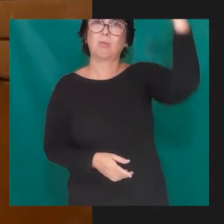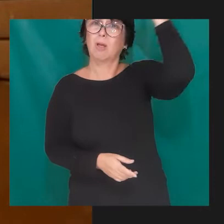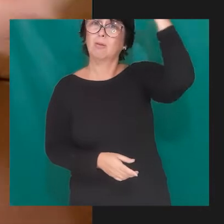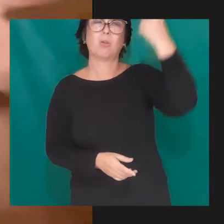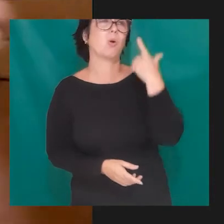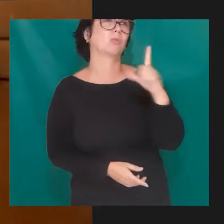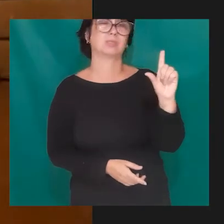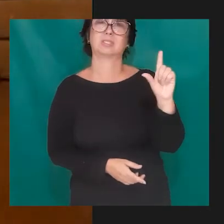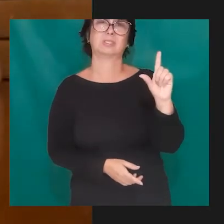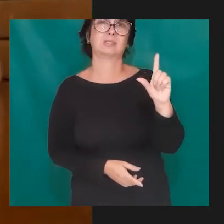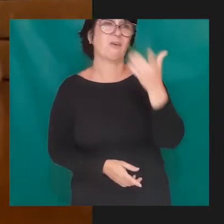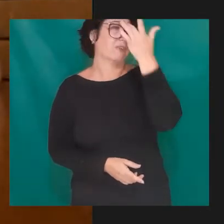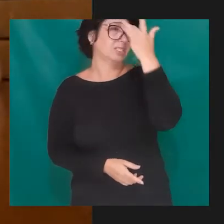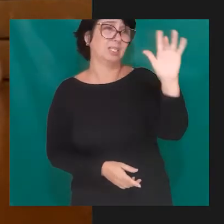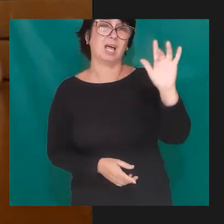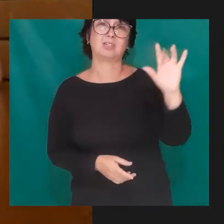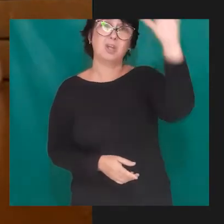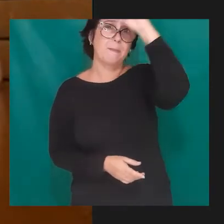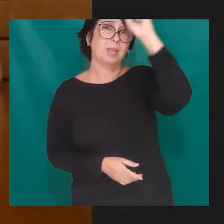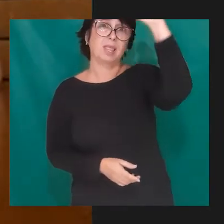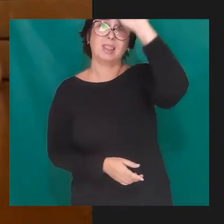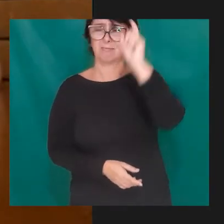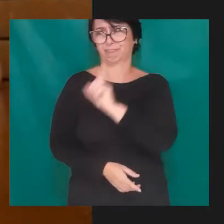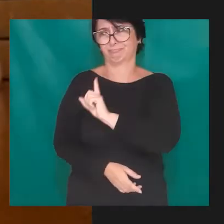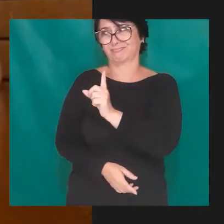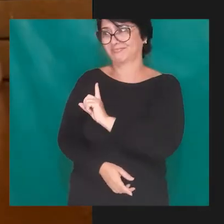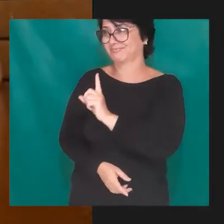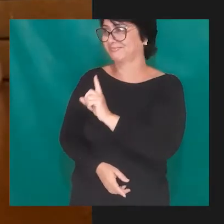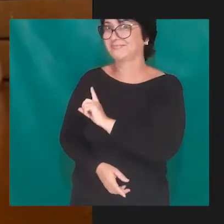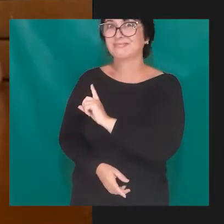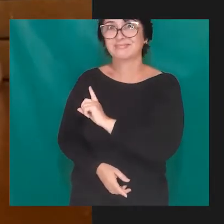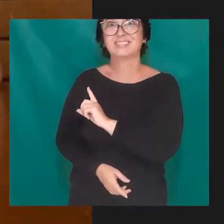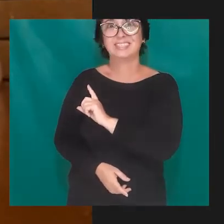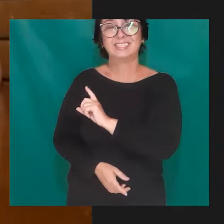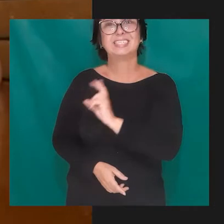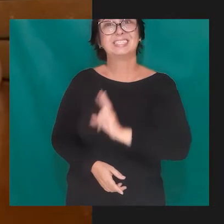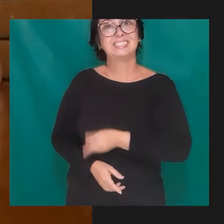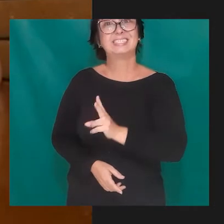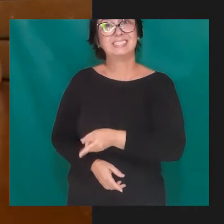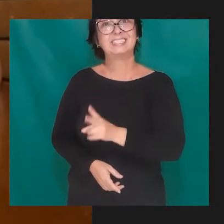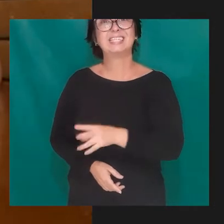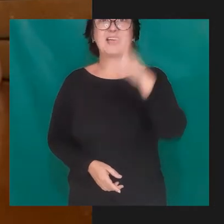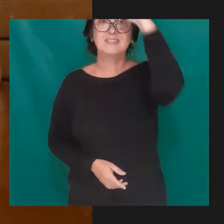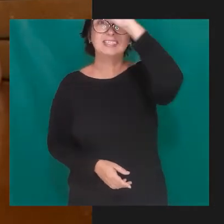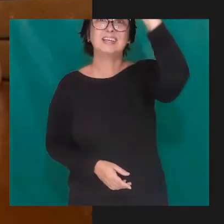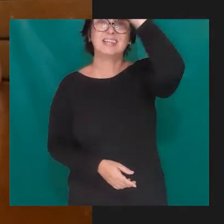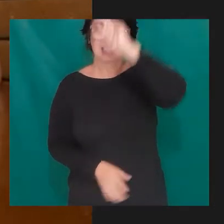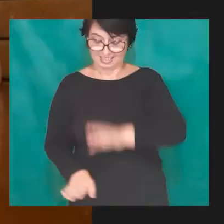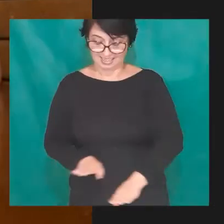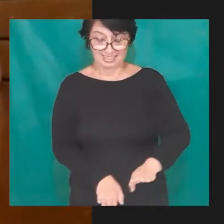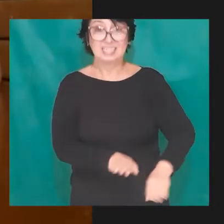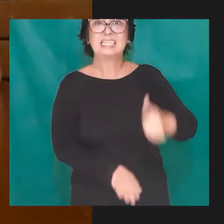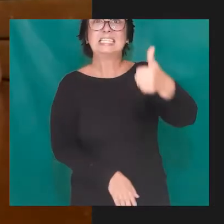Eu não tenho facilidade. E uma coisa que a gente aprendeu no projeto é que as crianças aprendem 100%.